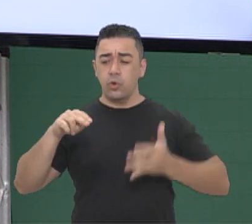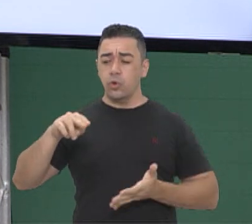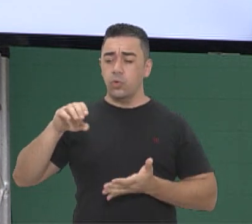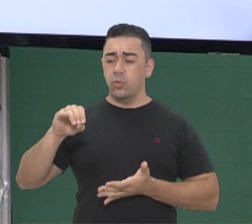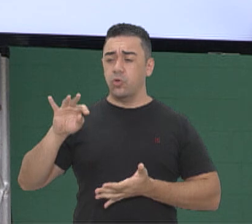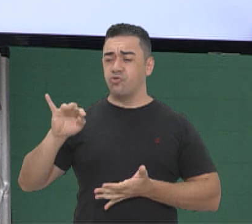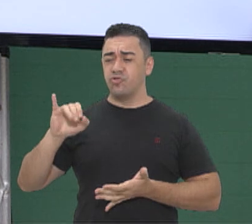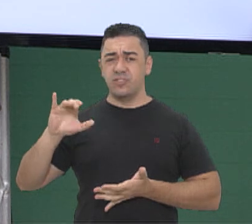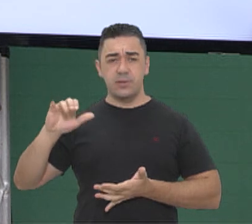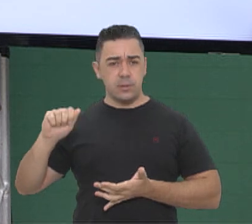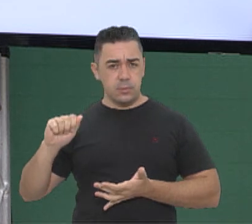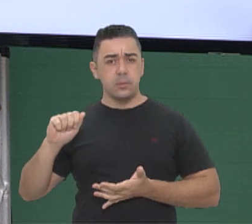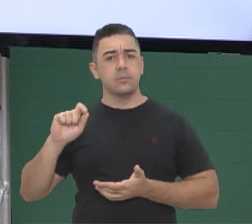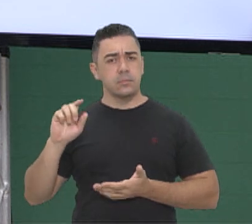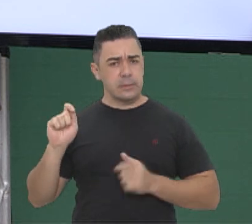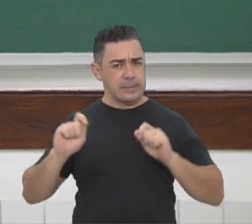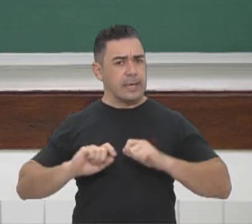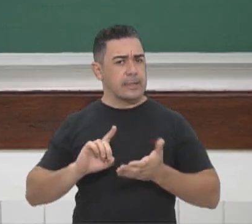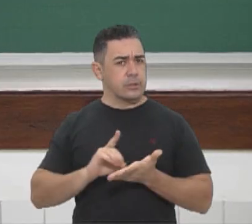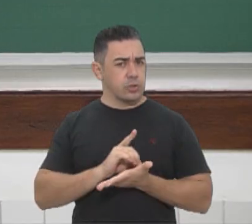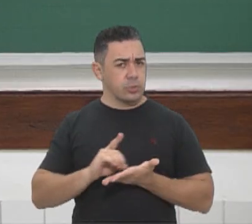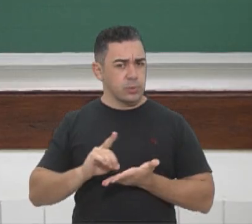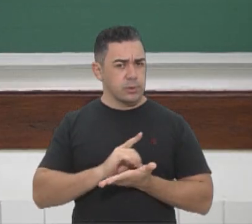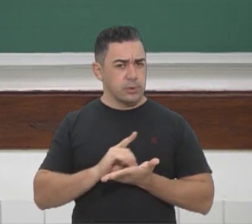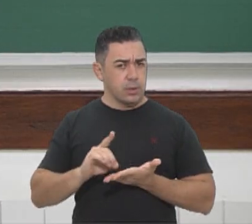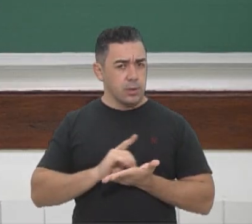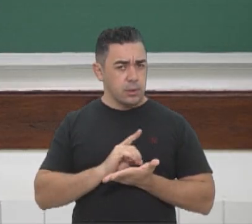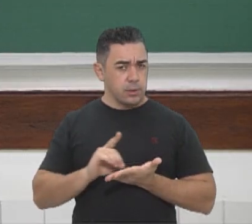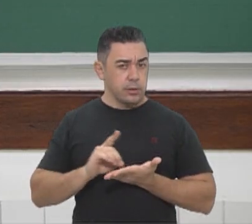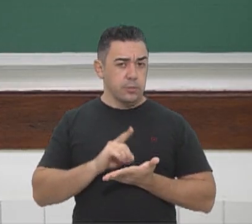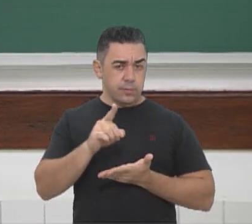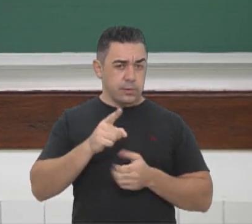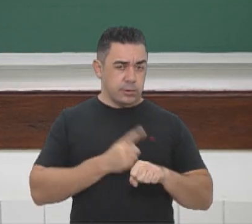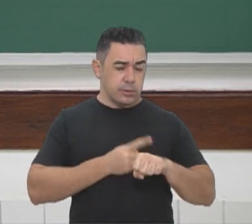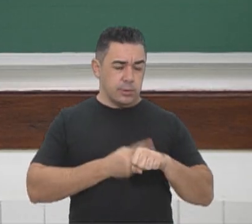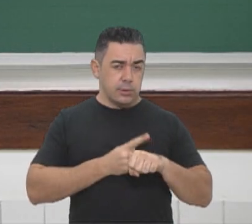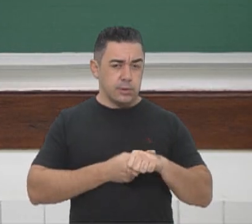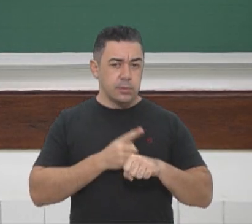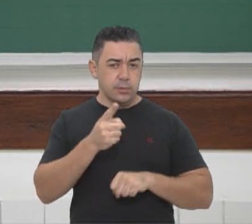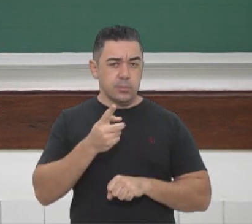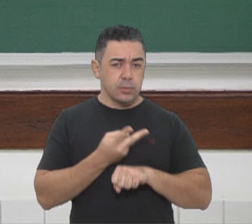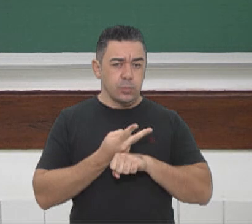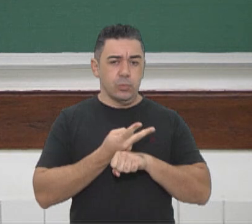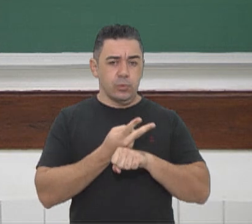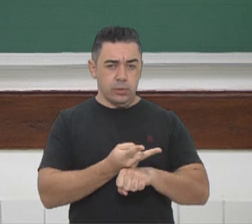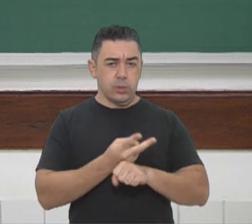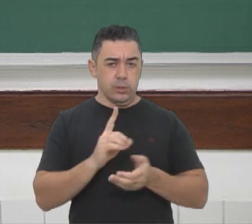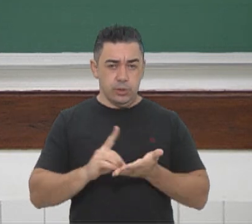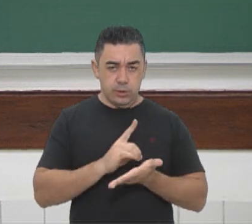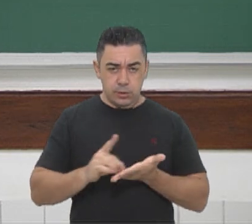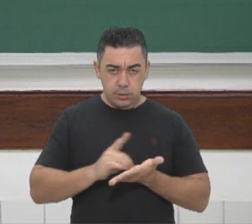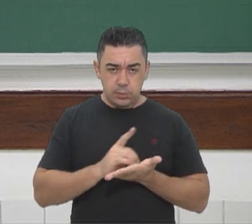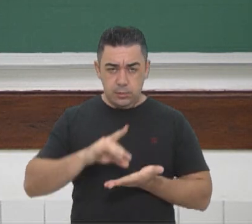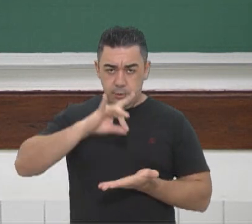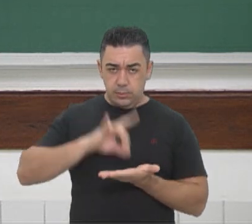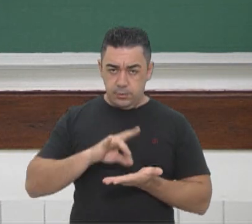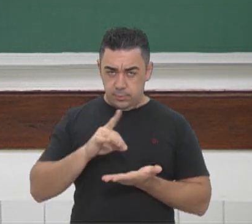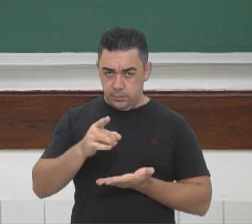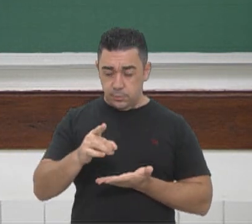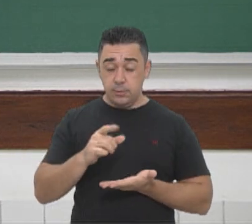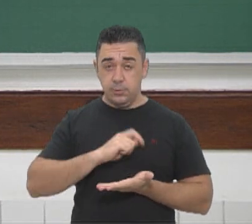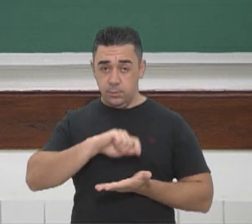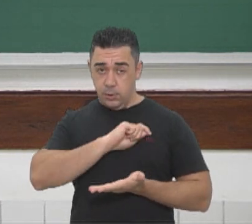ser um significado de dicionário, como nós observamos. Você vai ter um tempinho para, inclusive, buscar no Dicionário de la Real